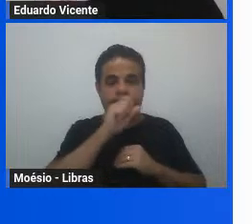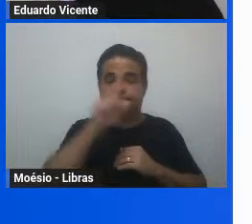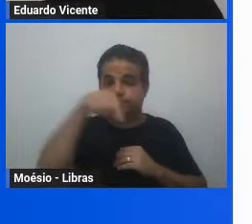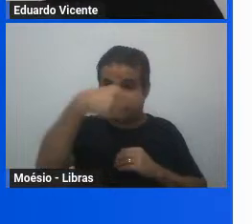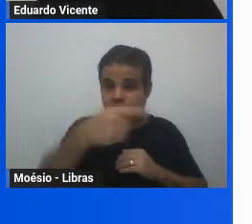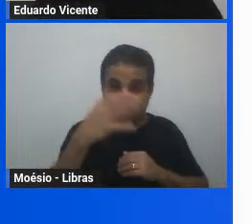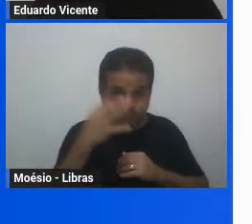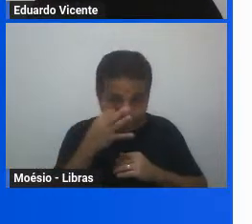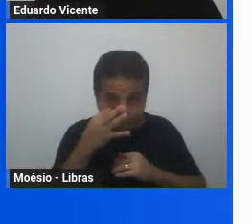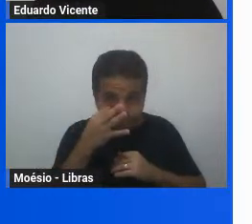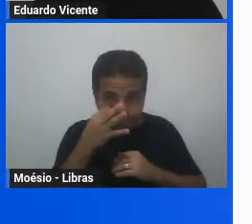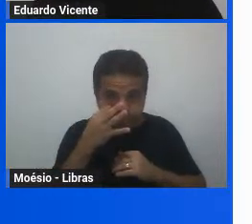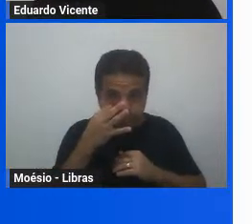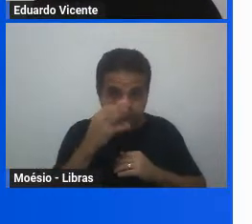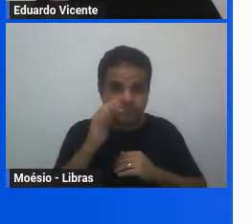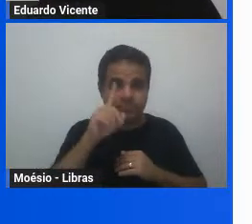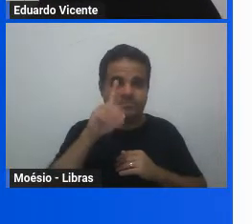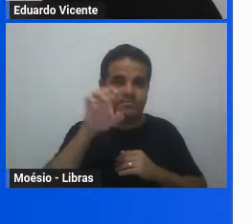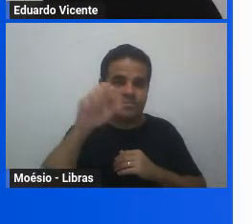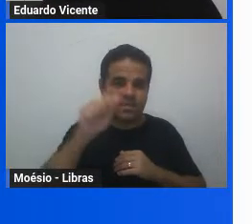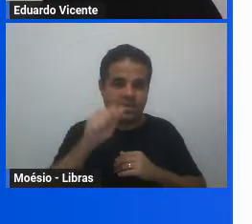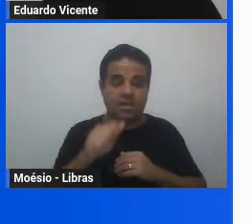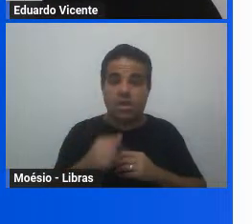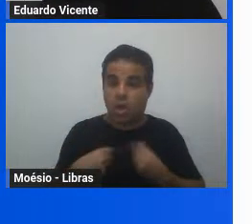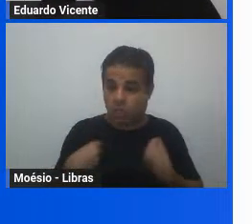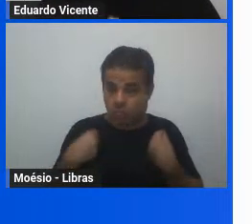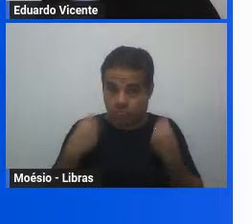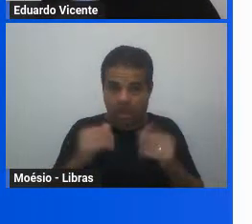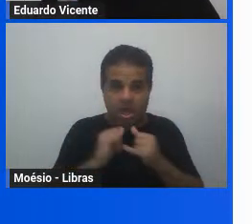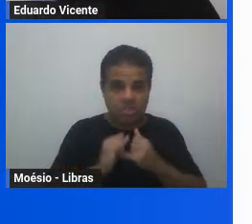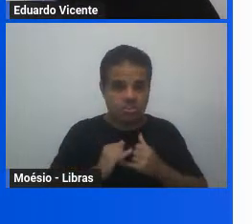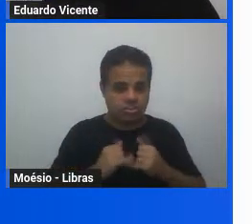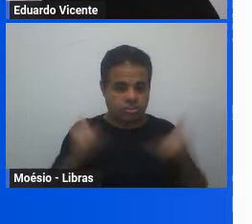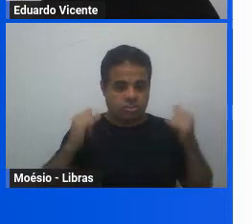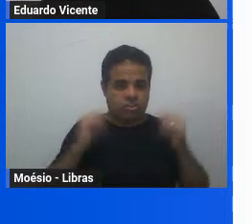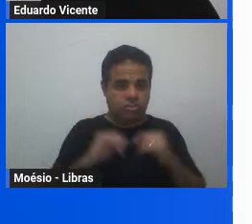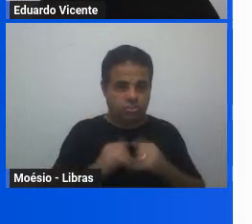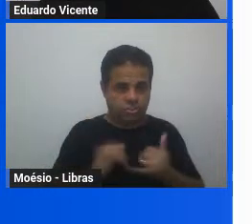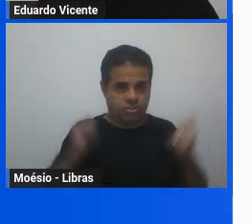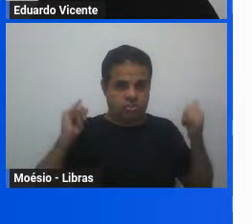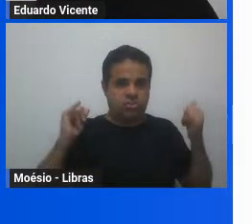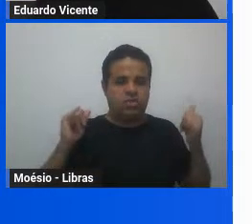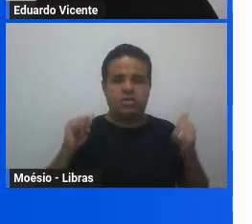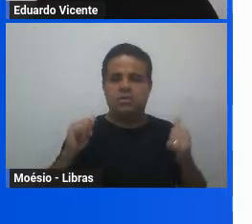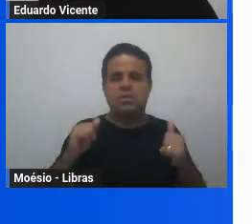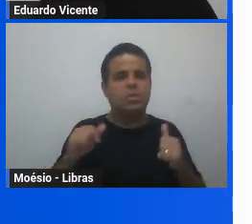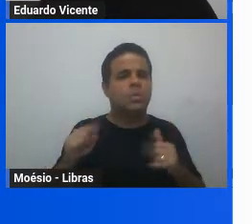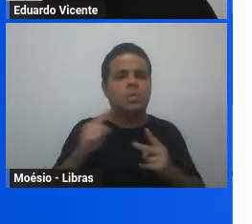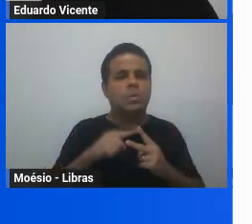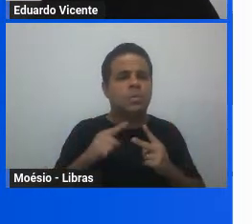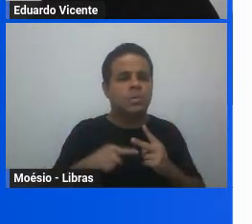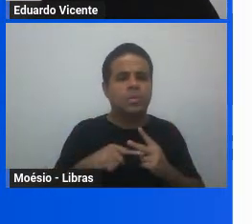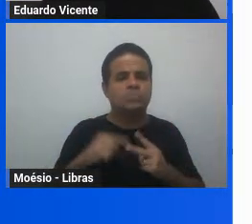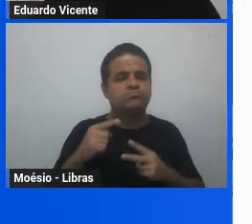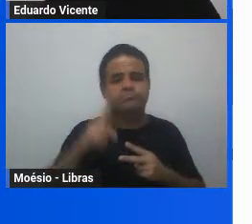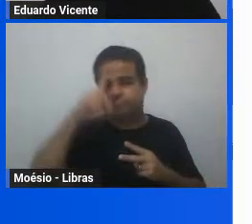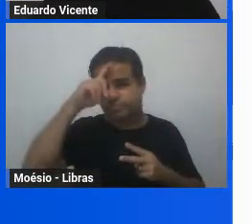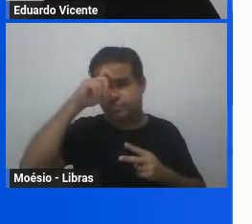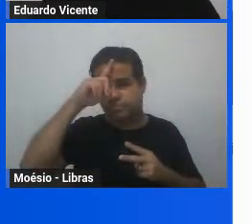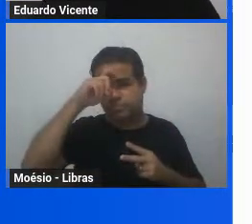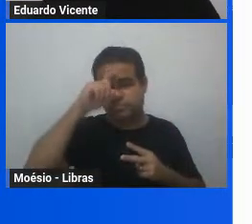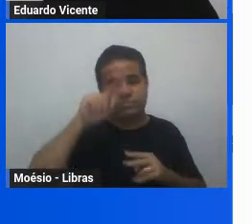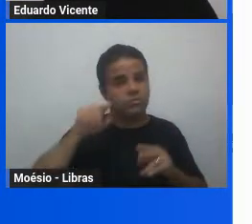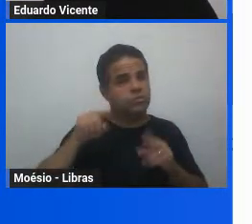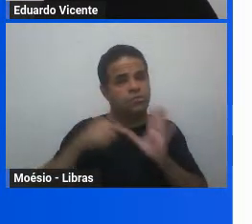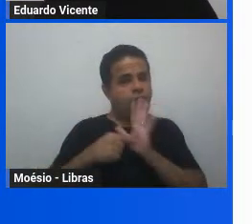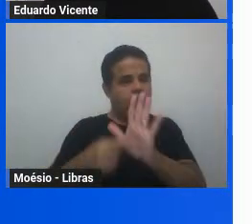do aparelho DEA, eu vou dar choque. Os outros dois últimos elos significa intra-hospitalar, que nós não vamos